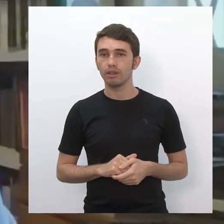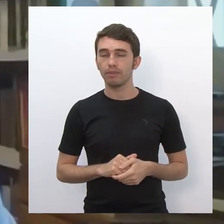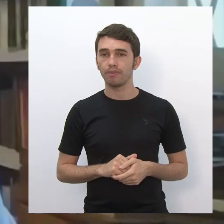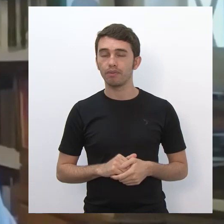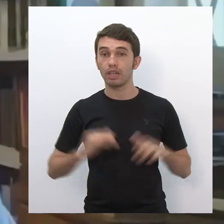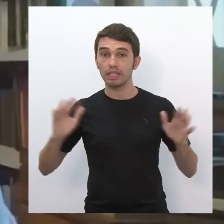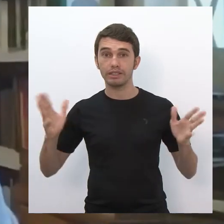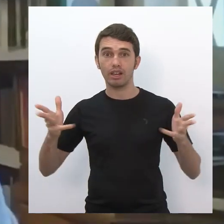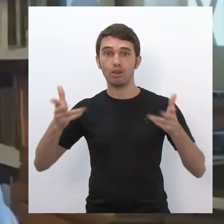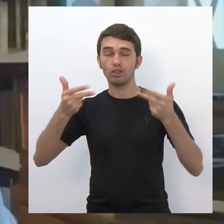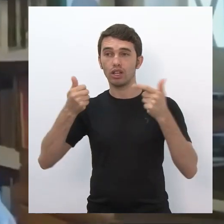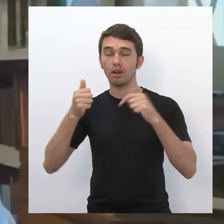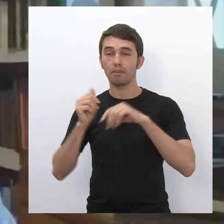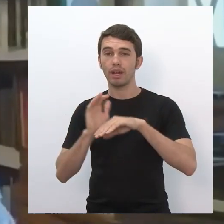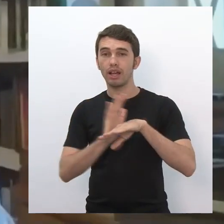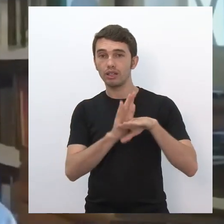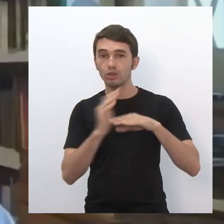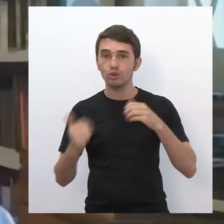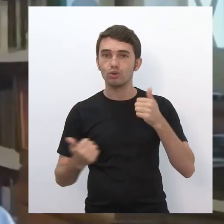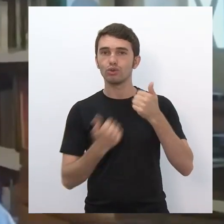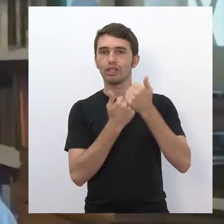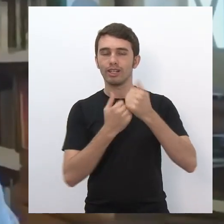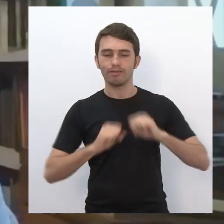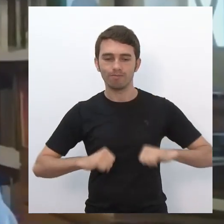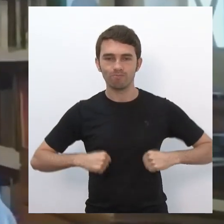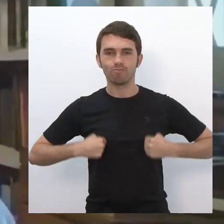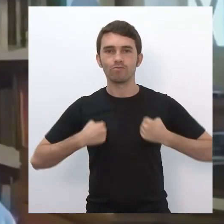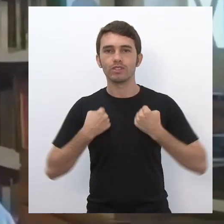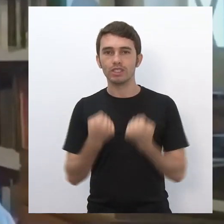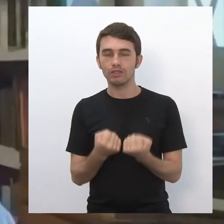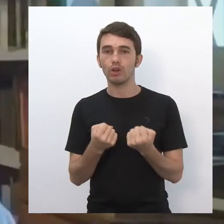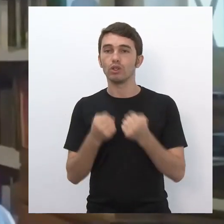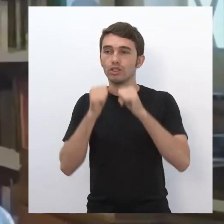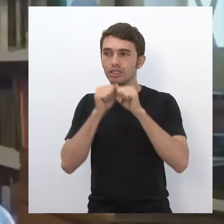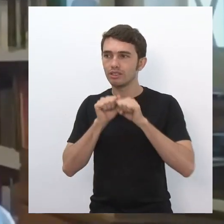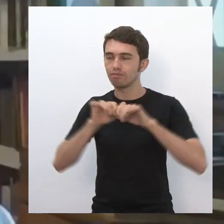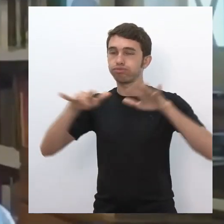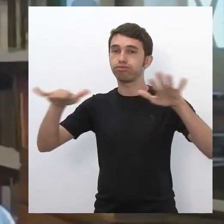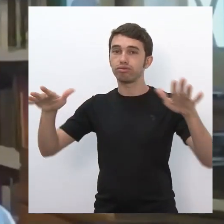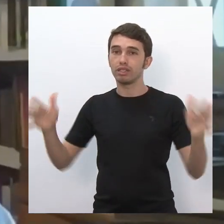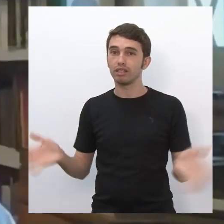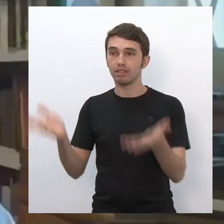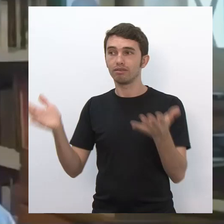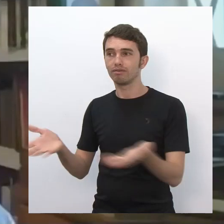extraordinário para sustentar esforços de difusão de leitura, né?